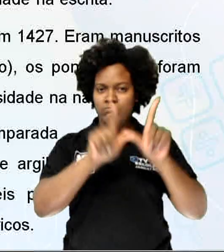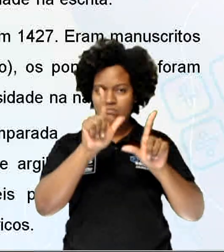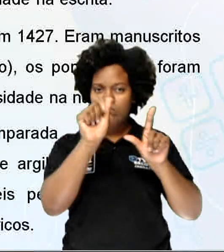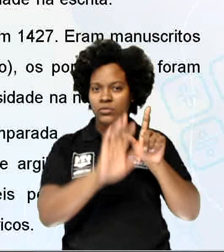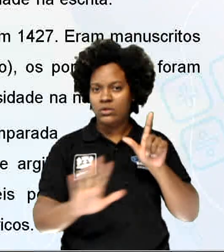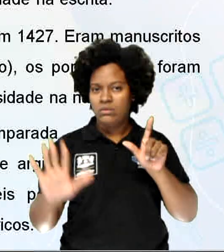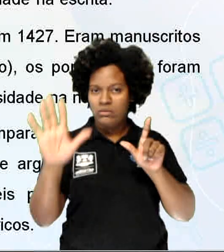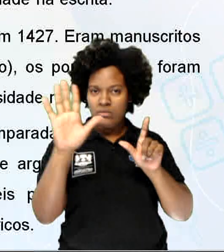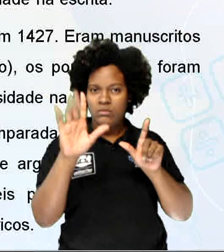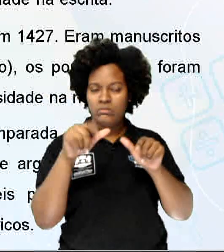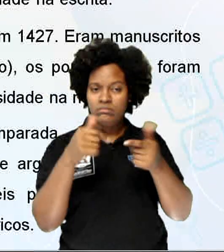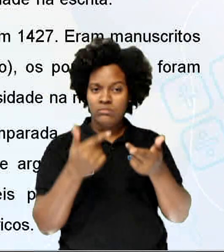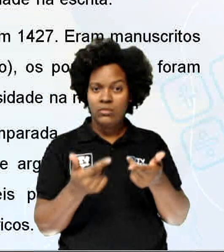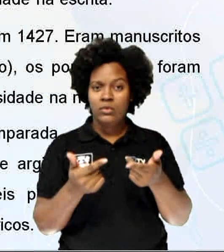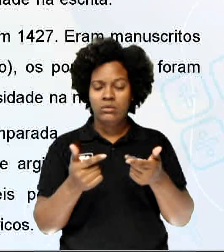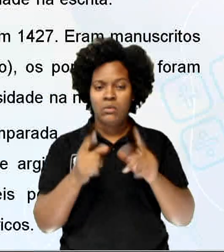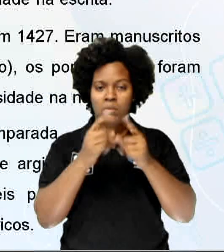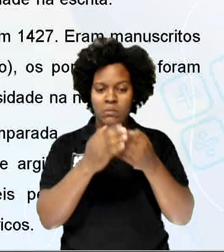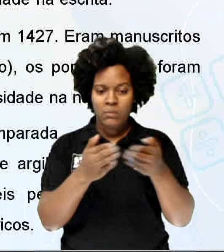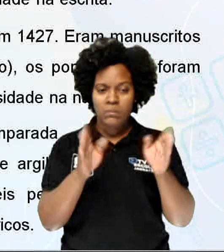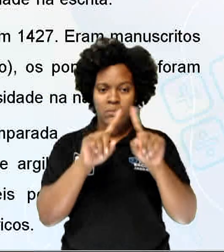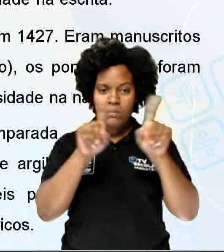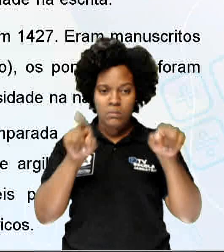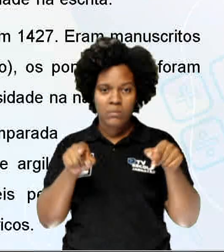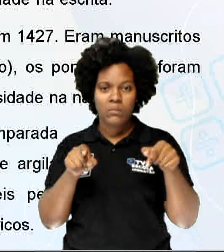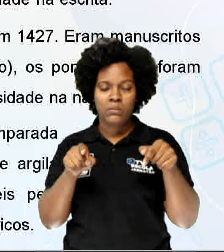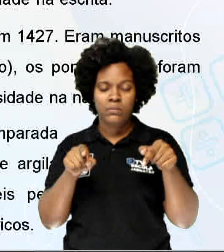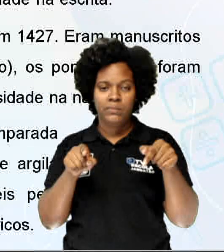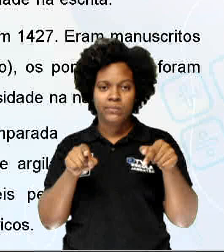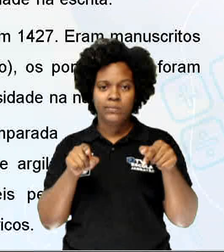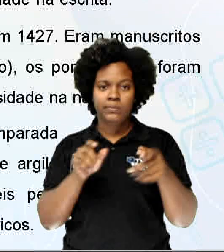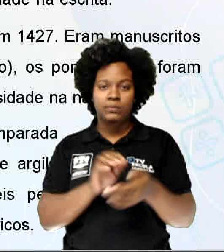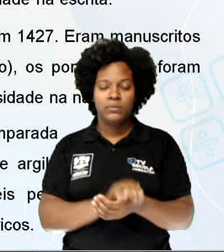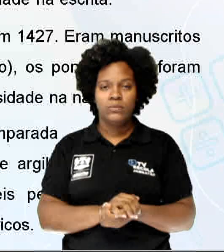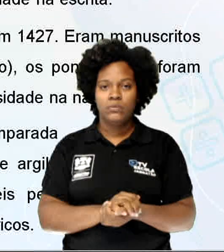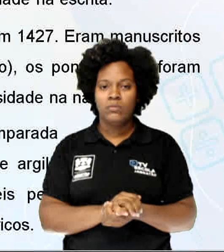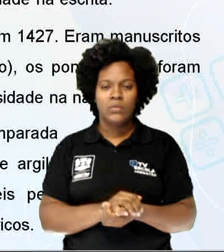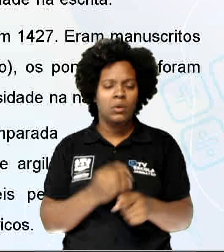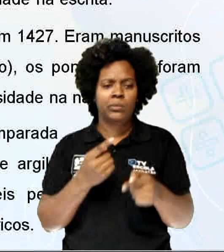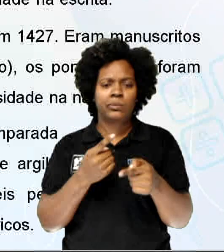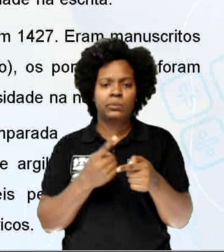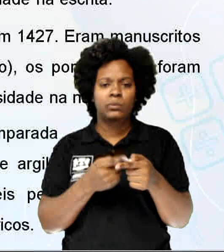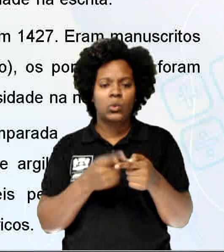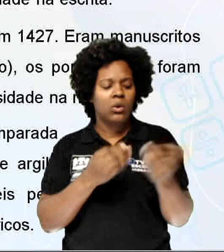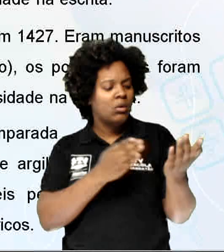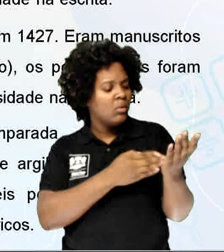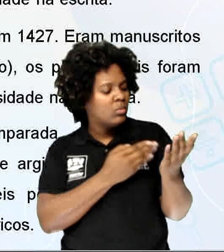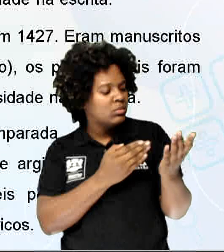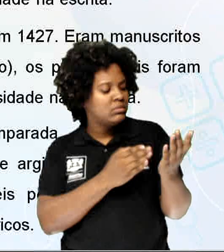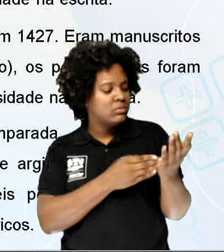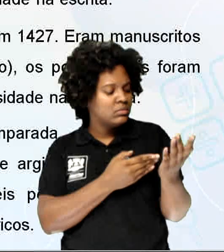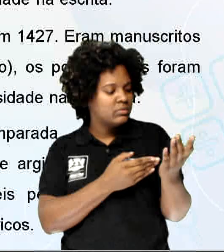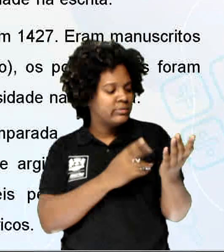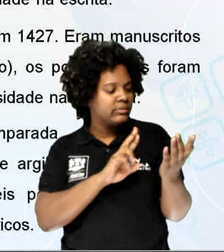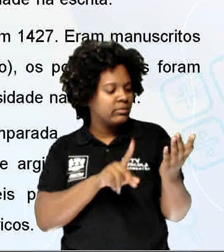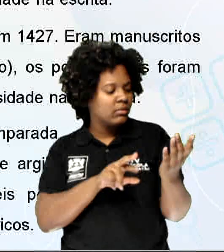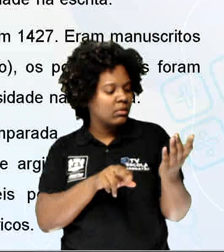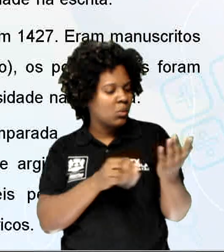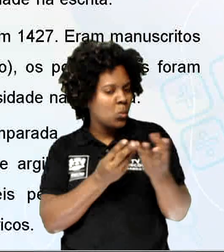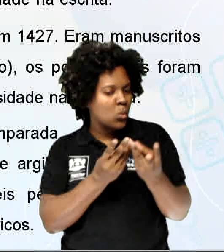vocês, abre aspas, por que o livro não